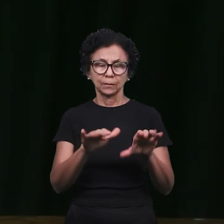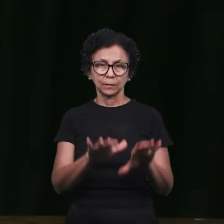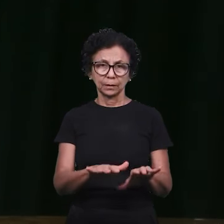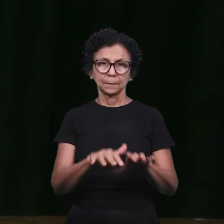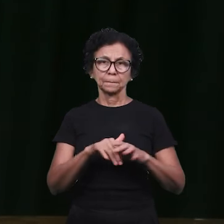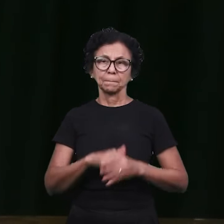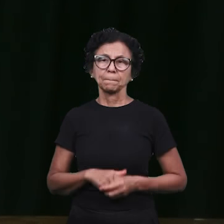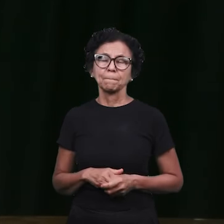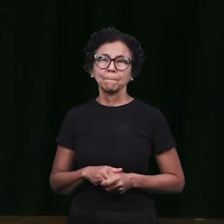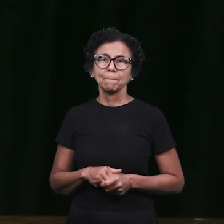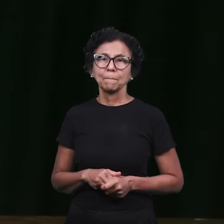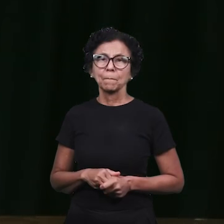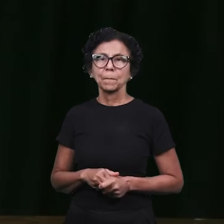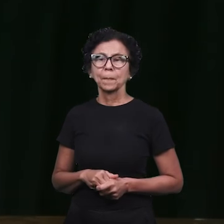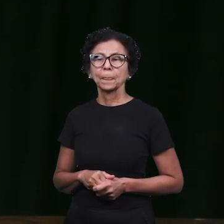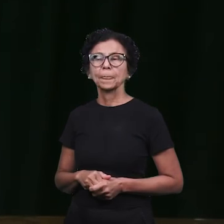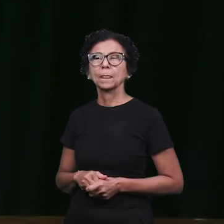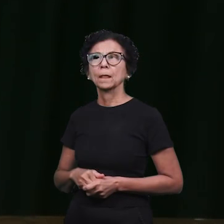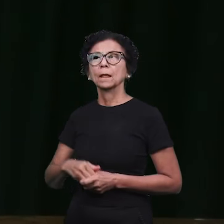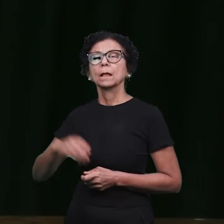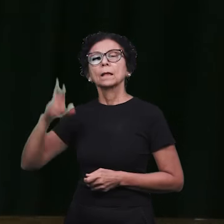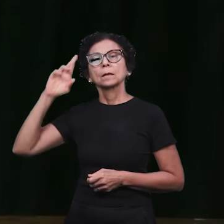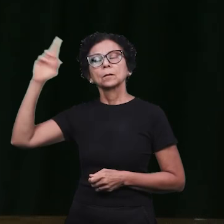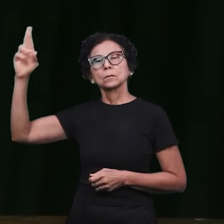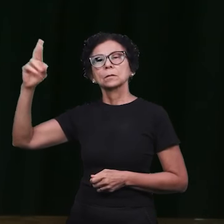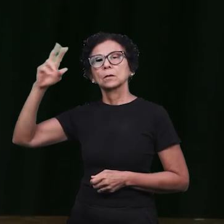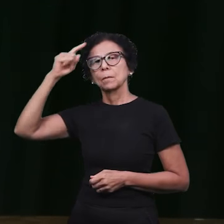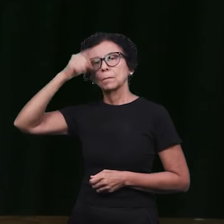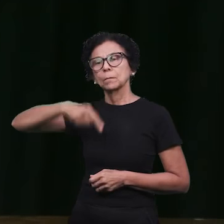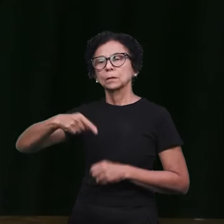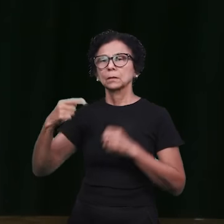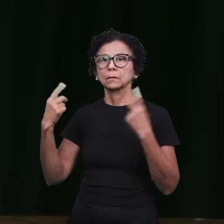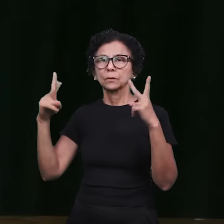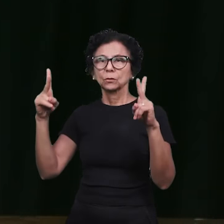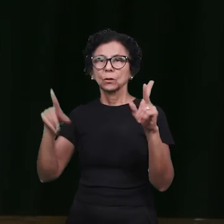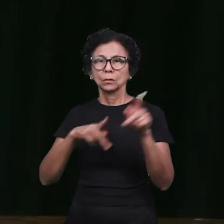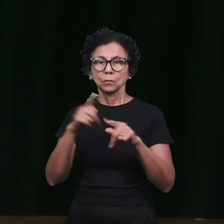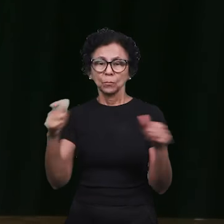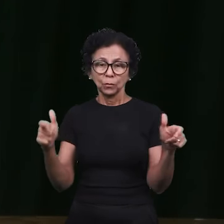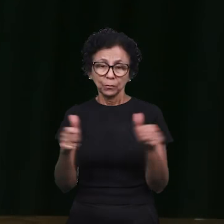e como que o Senhor dá vitória naquele povo pequeno